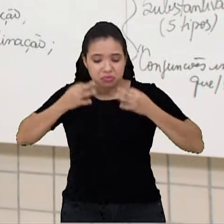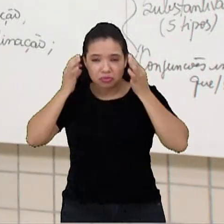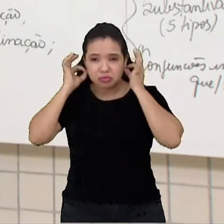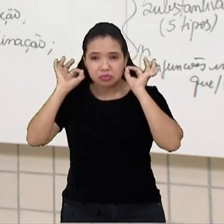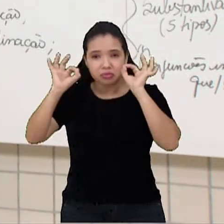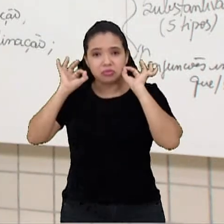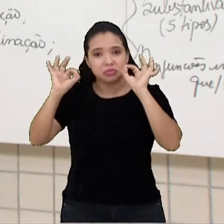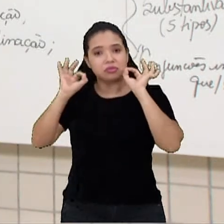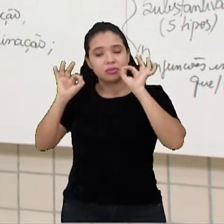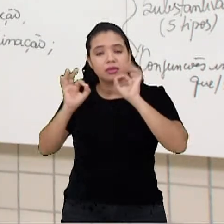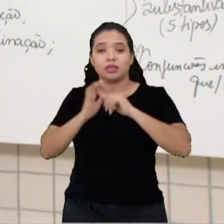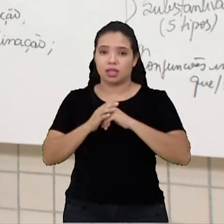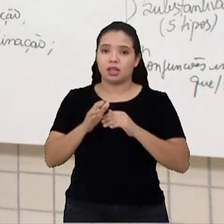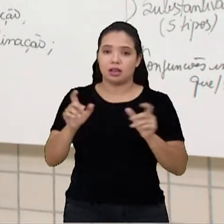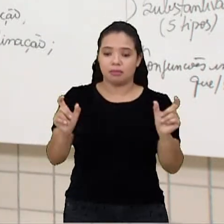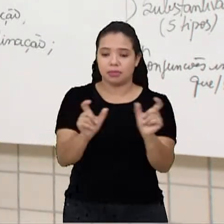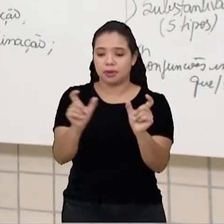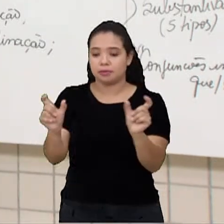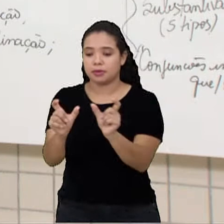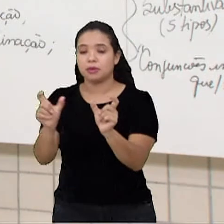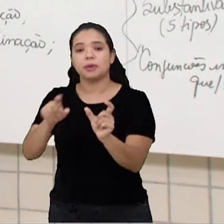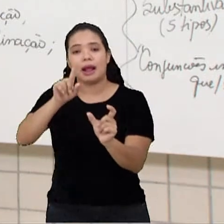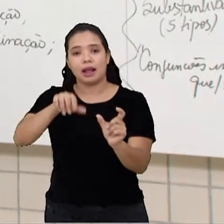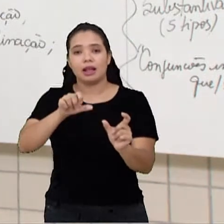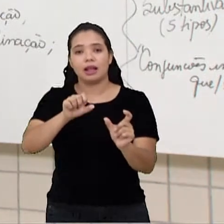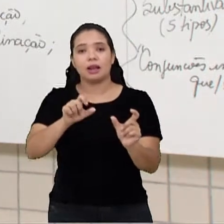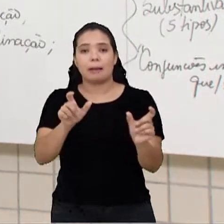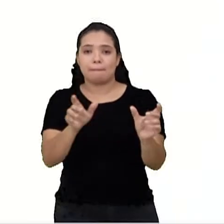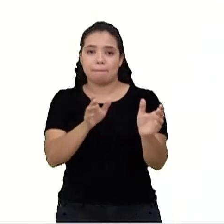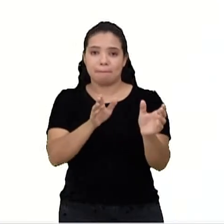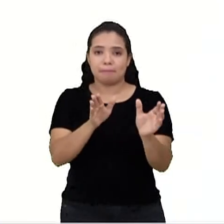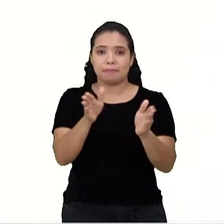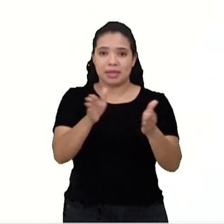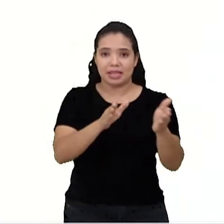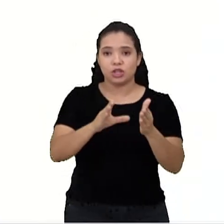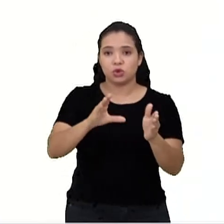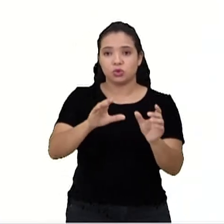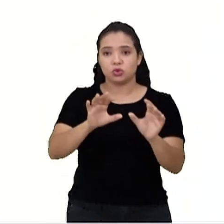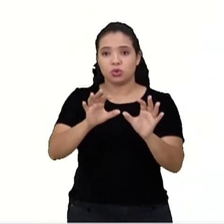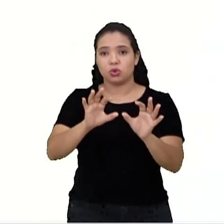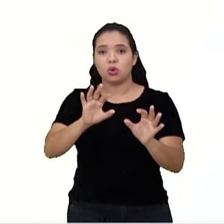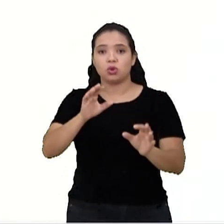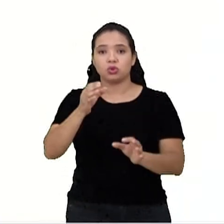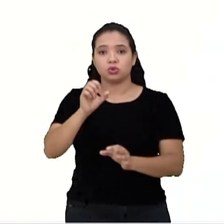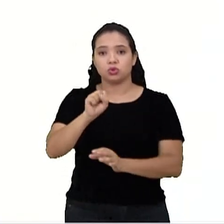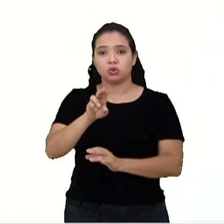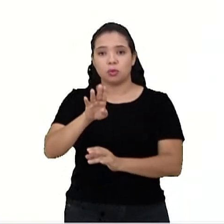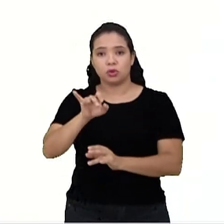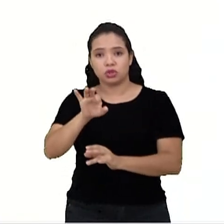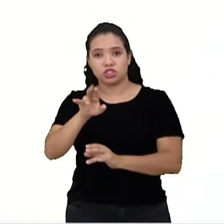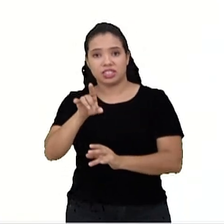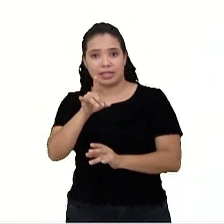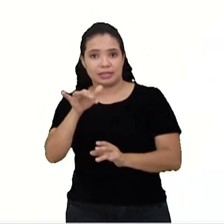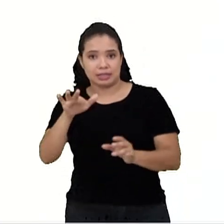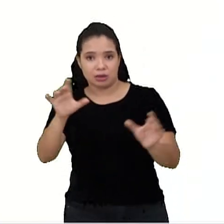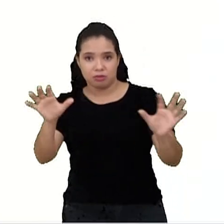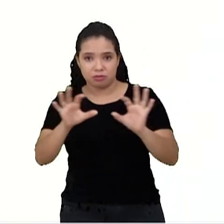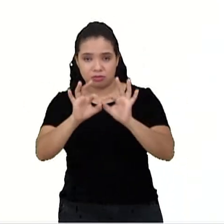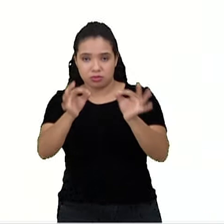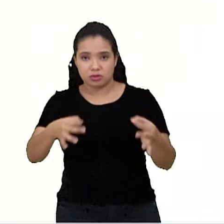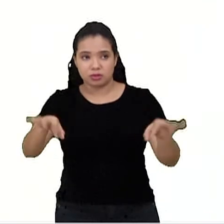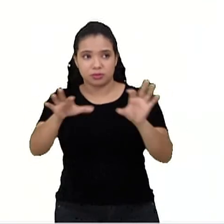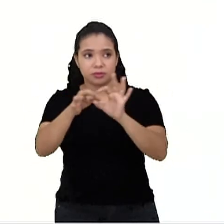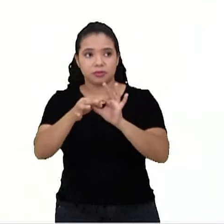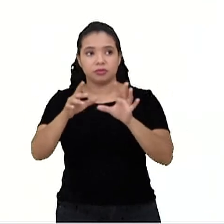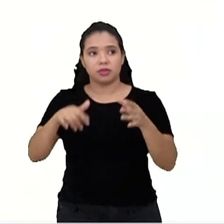de período composto por subordinação. Juro que eu tinha que ver ainda uma vez toda essa beleza,